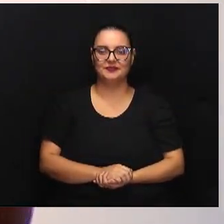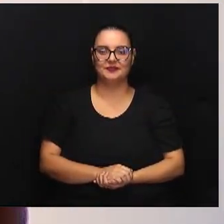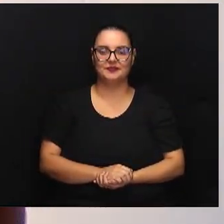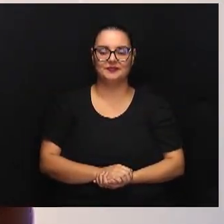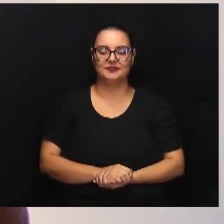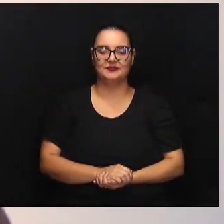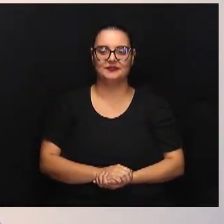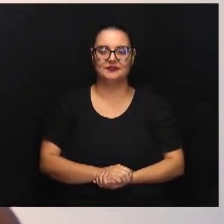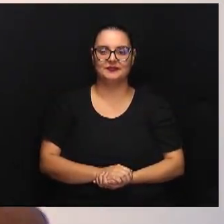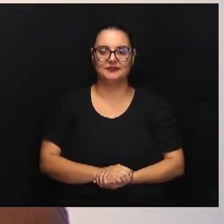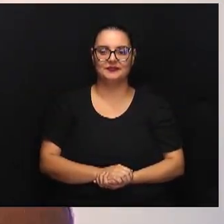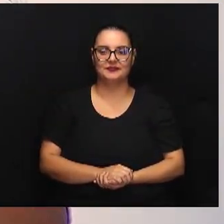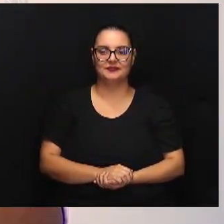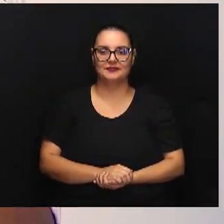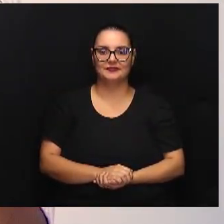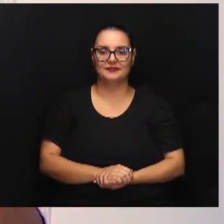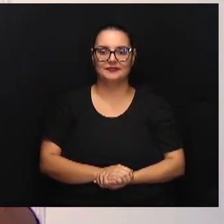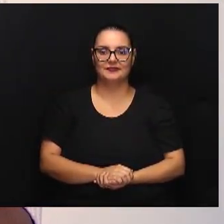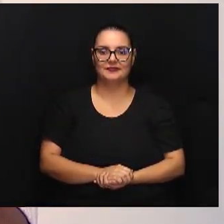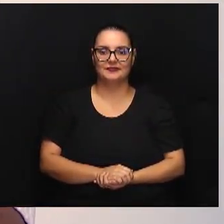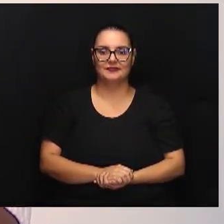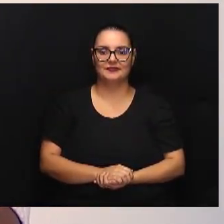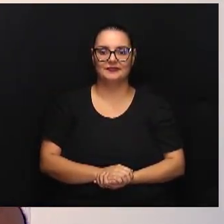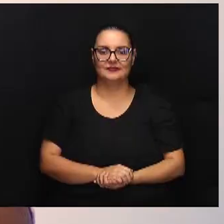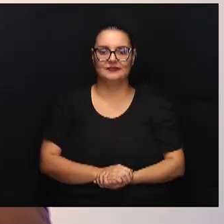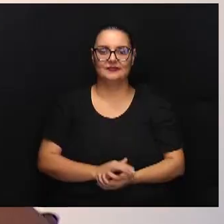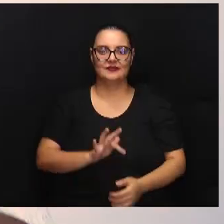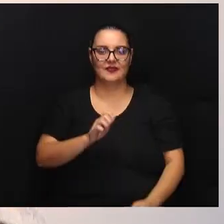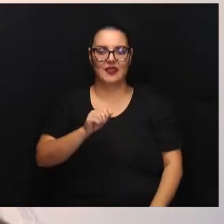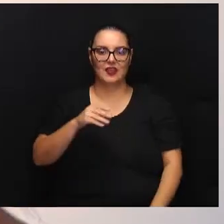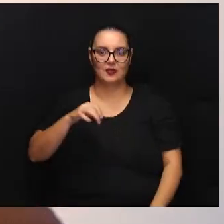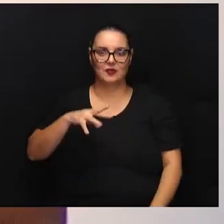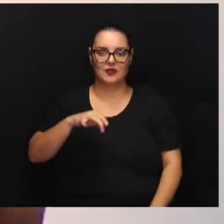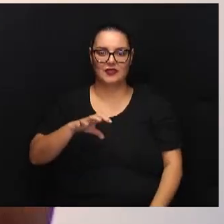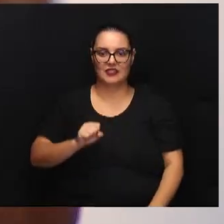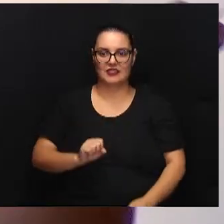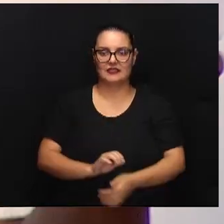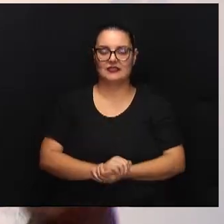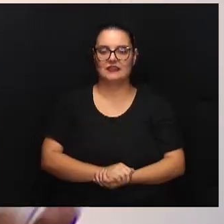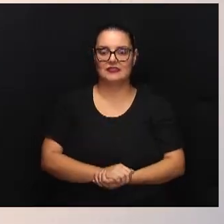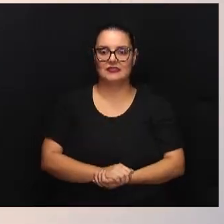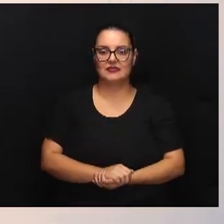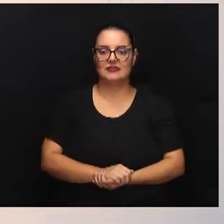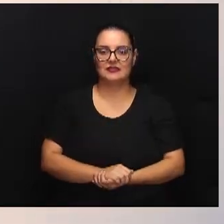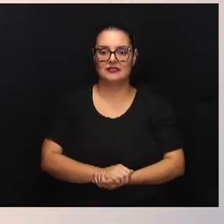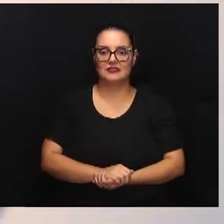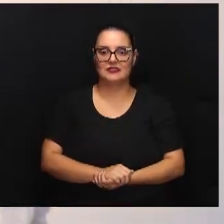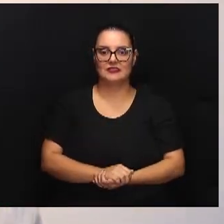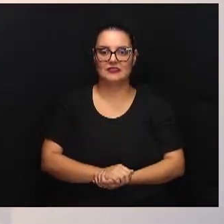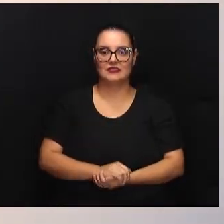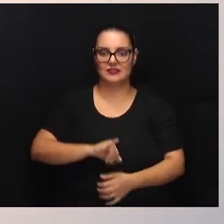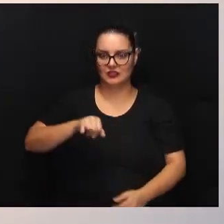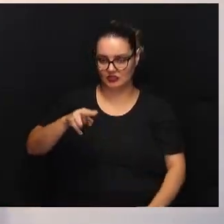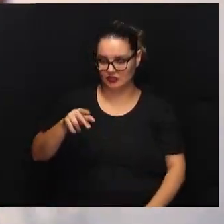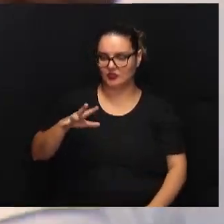Fá Moraes, já pode vir vindo. Por favor, Júlia, já pode se preparando também.